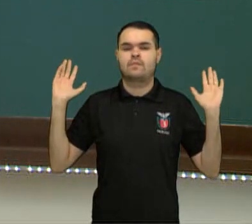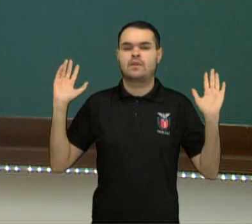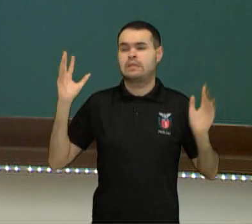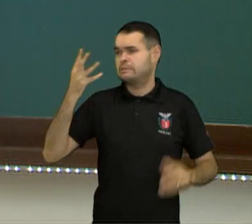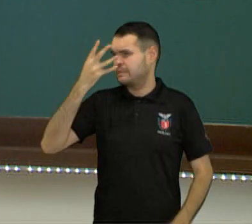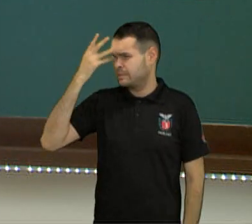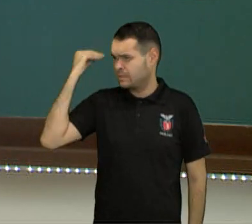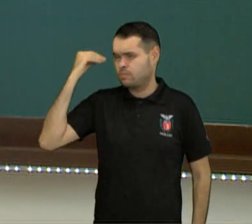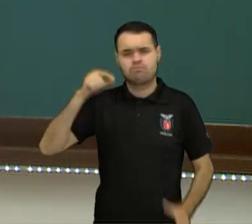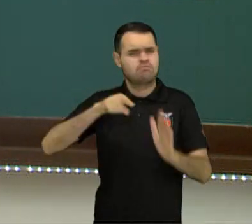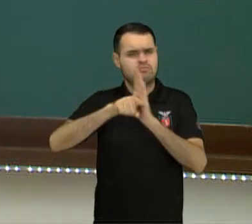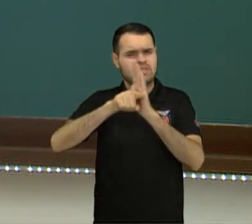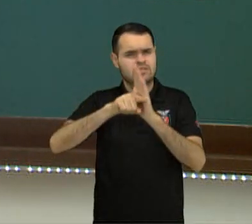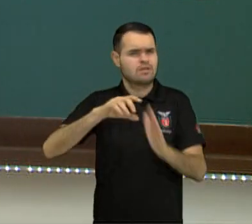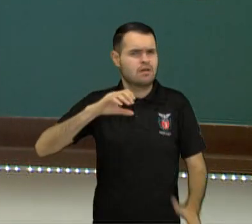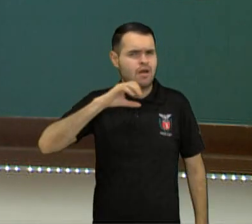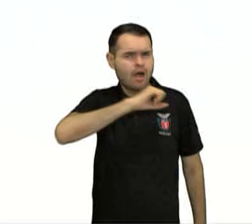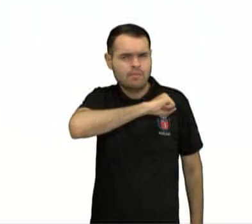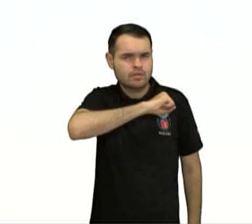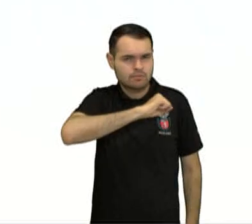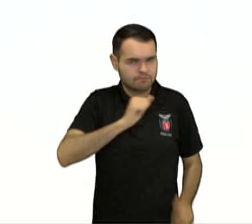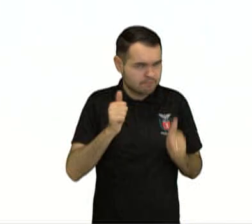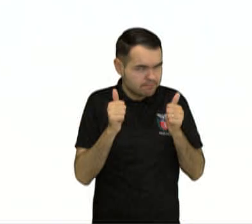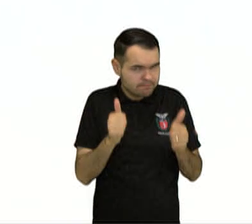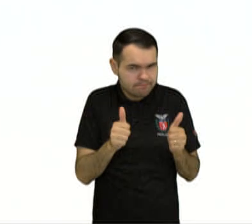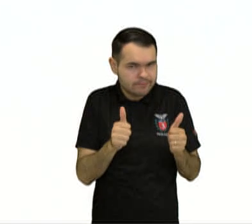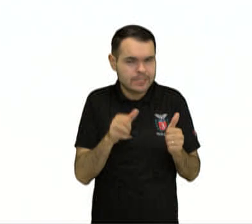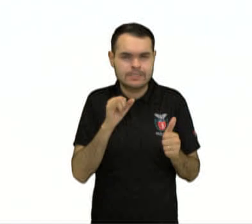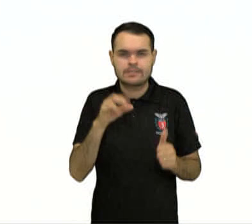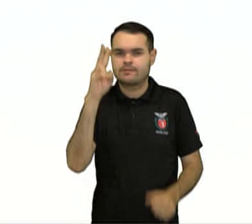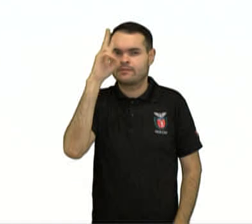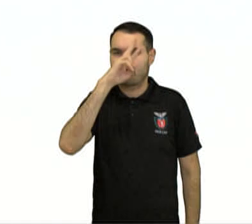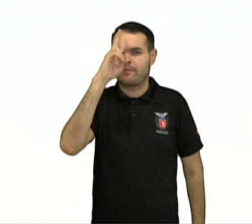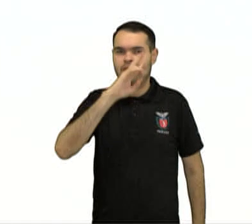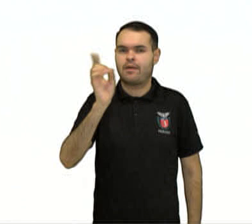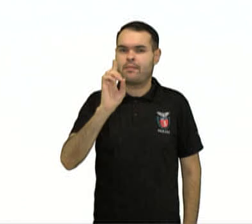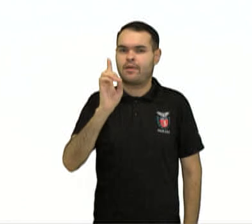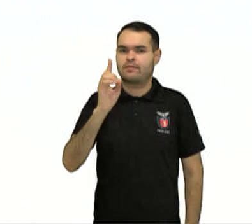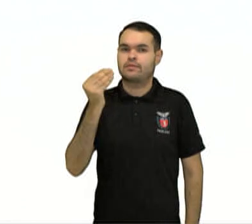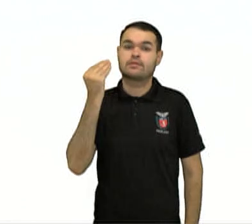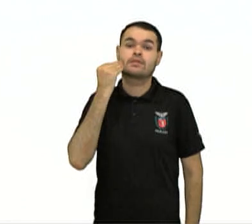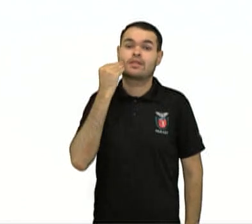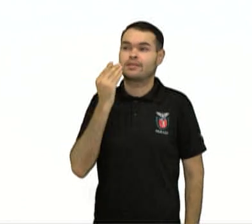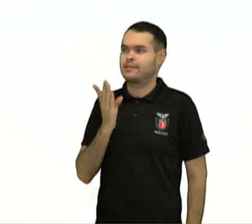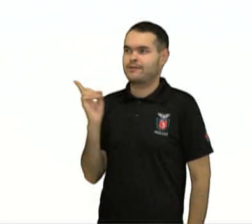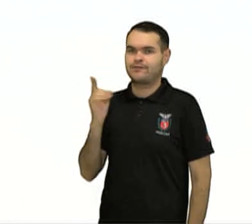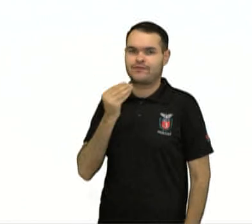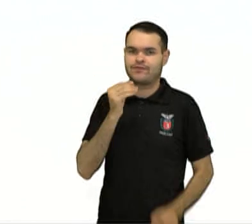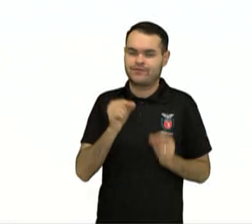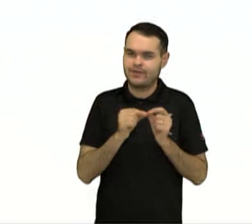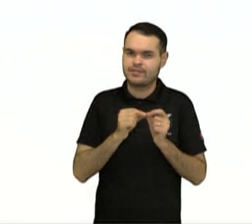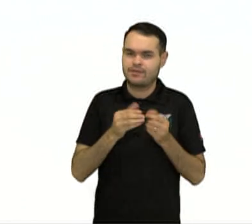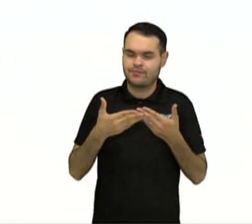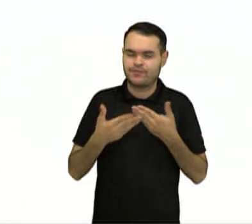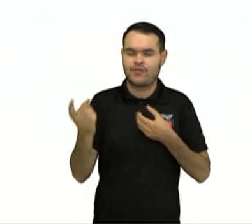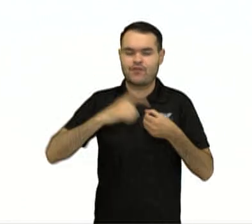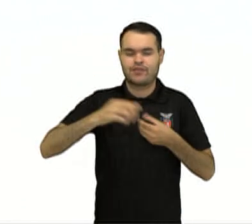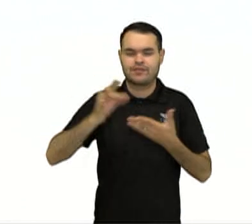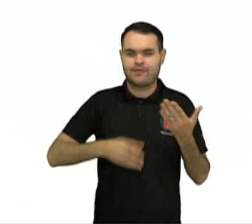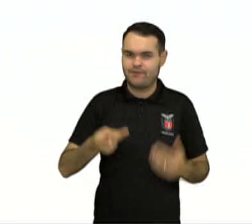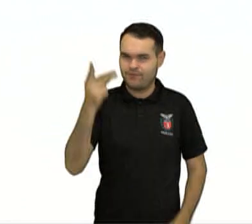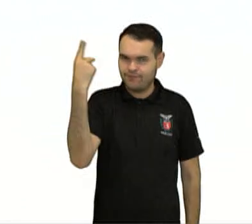lembre. Pesquisa aí rapidinho, tá? Caso você não se lembre. E tentem fazer. Já volto para a gente poder corrigir. Bora